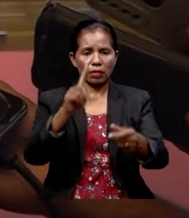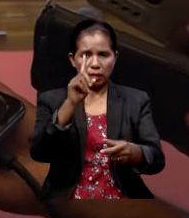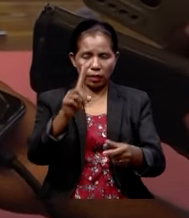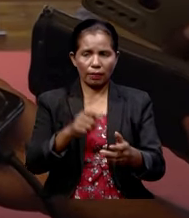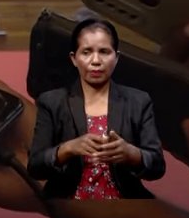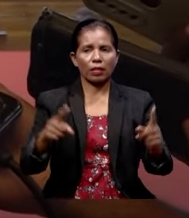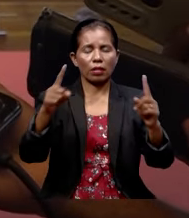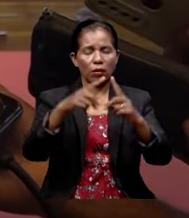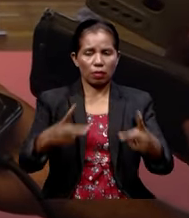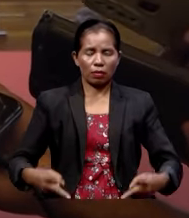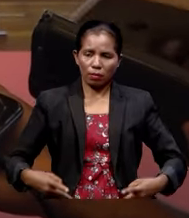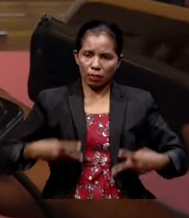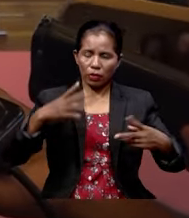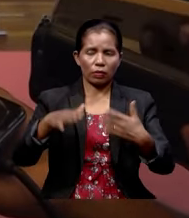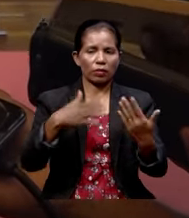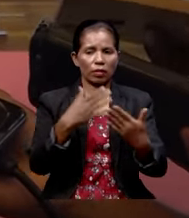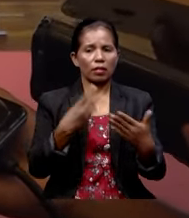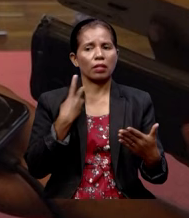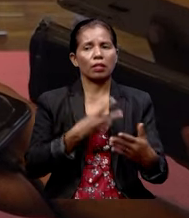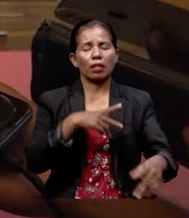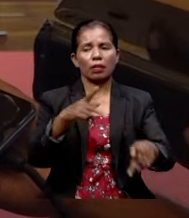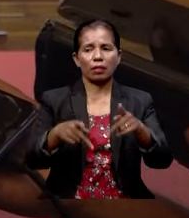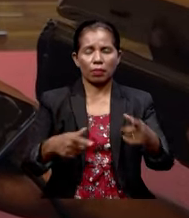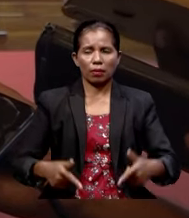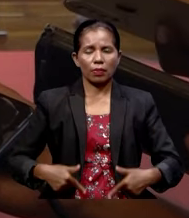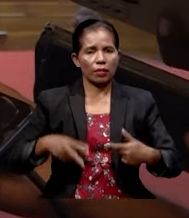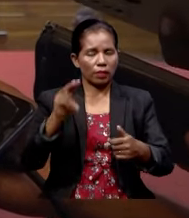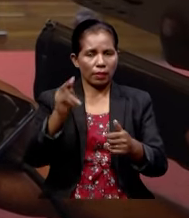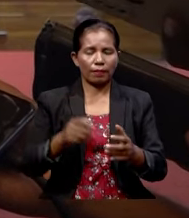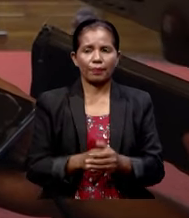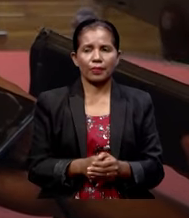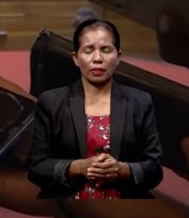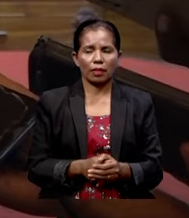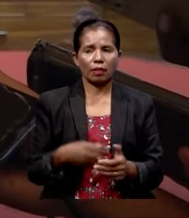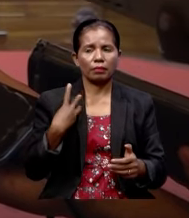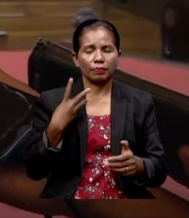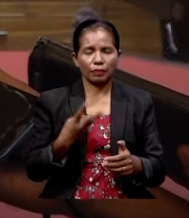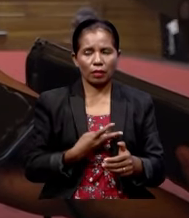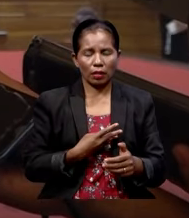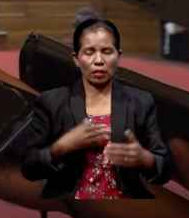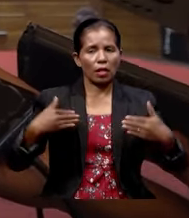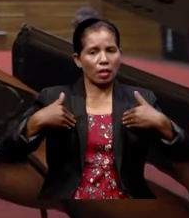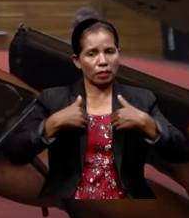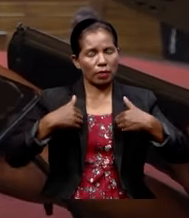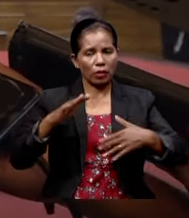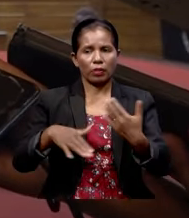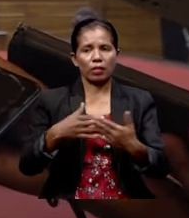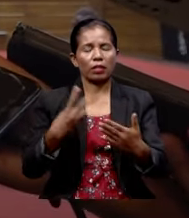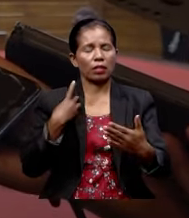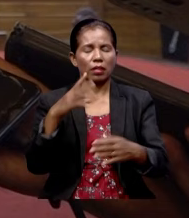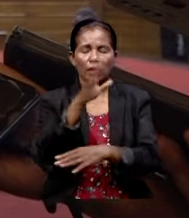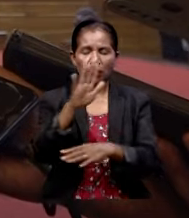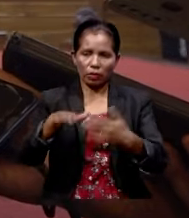o vida toma vida itema itema moris nien vida itenia animal sira vida itena ai hori